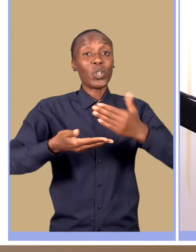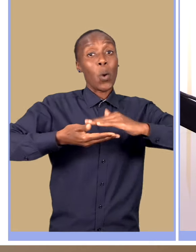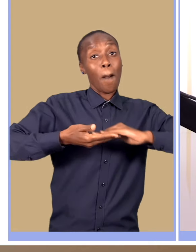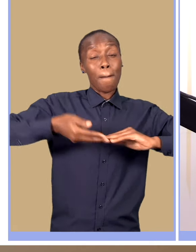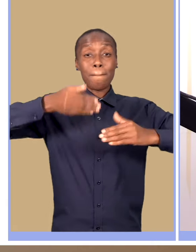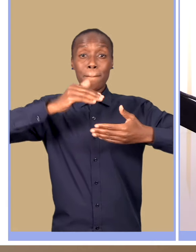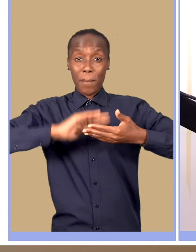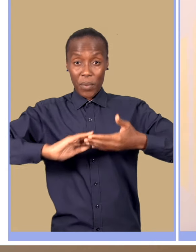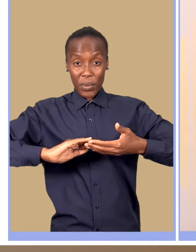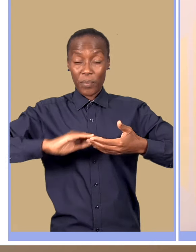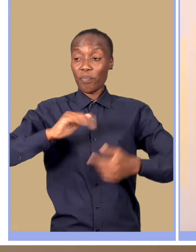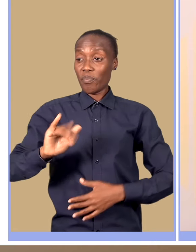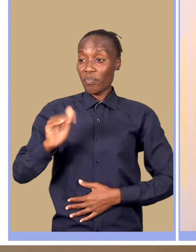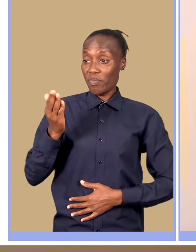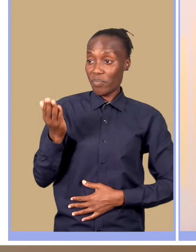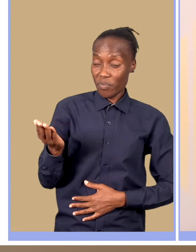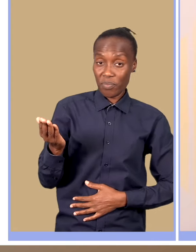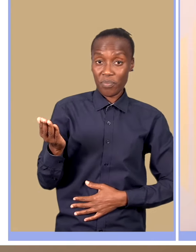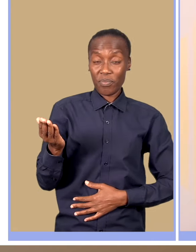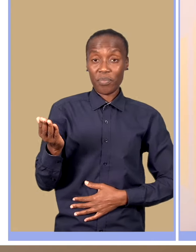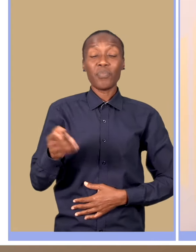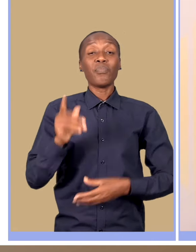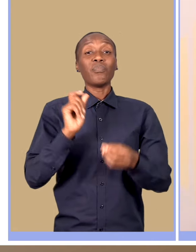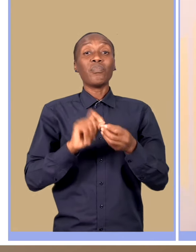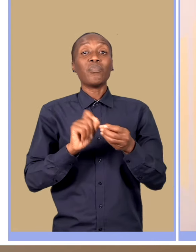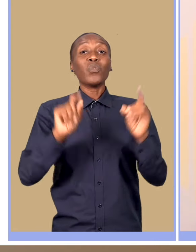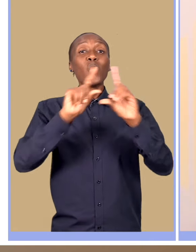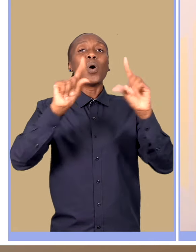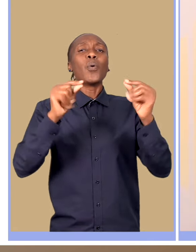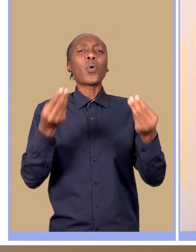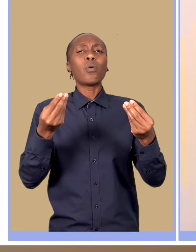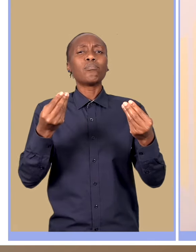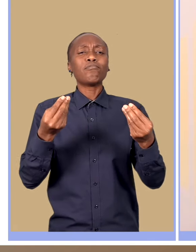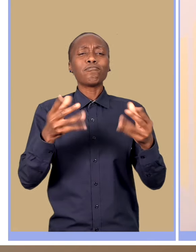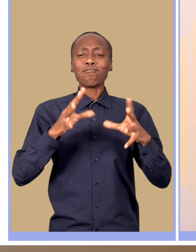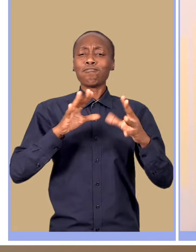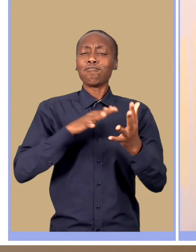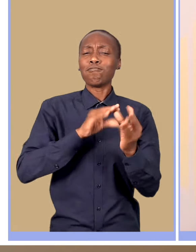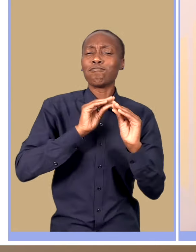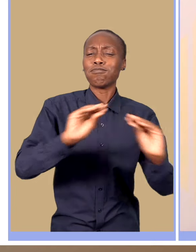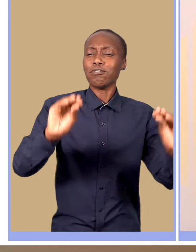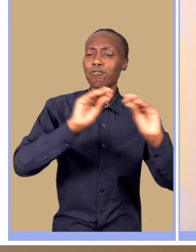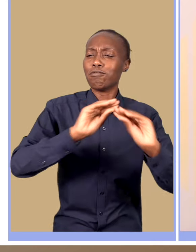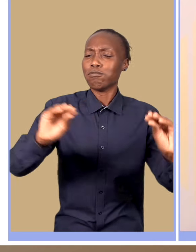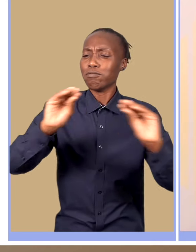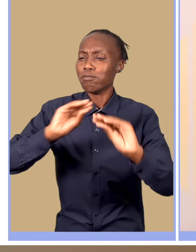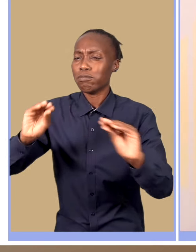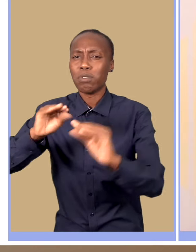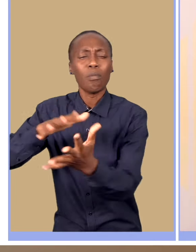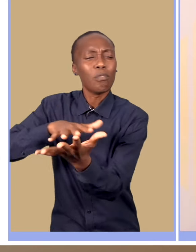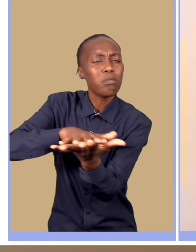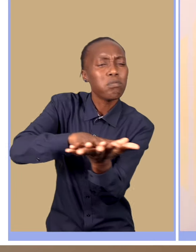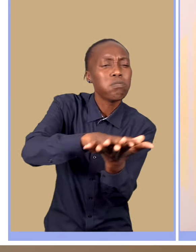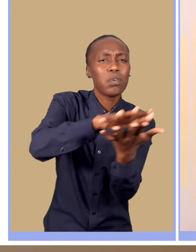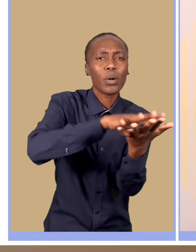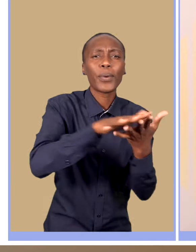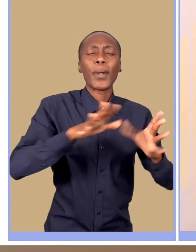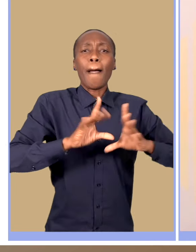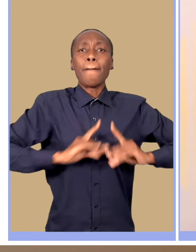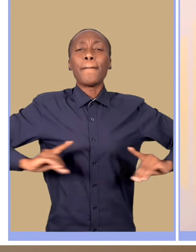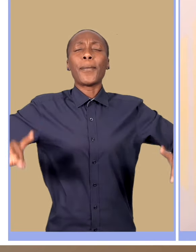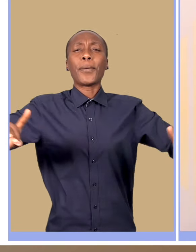Hoje falamos com o professor Gervás do Amaral, que falamos sobre o ensino das mudanças climáticas no seio